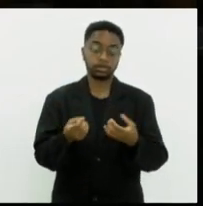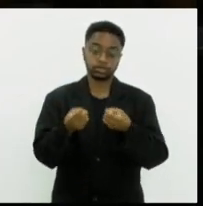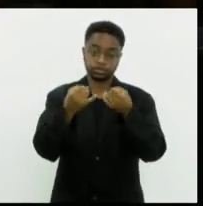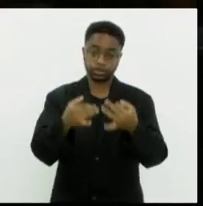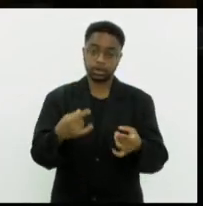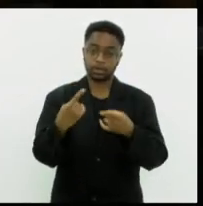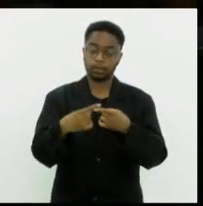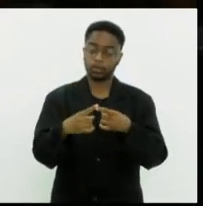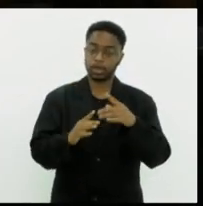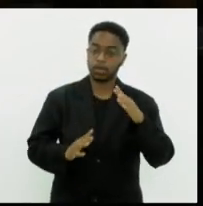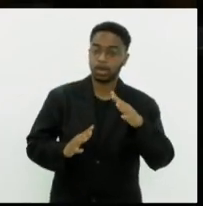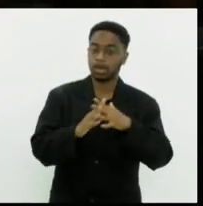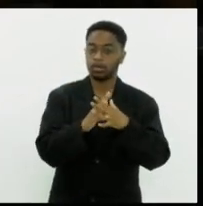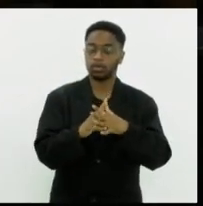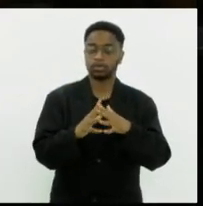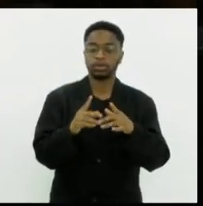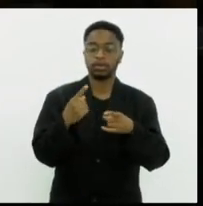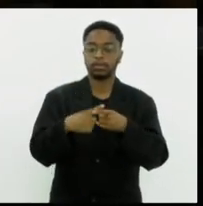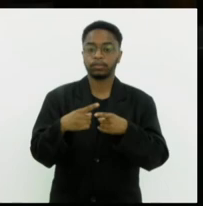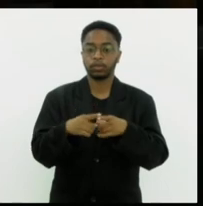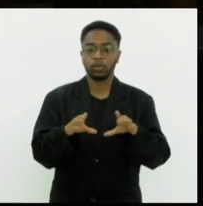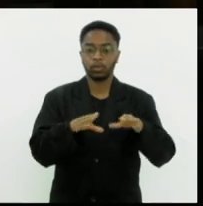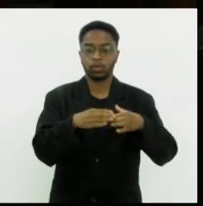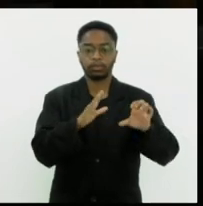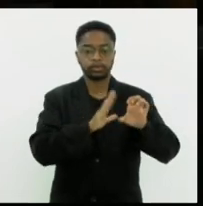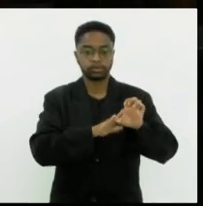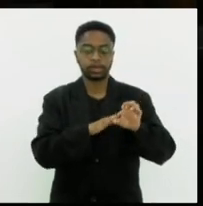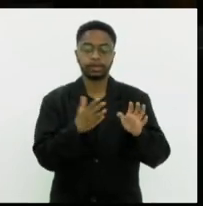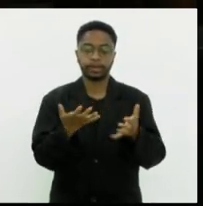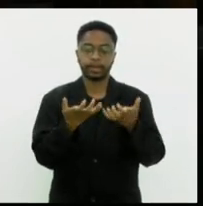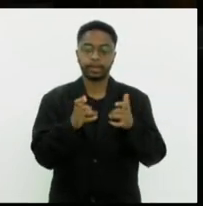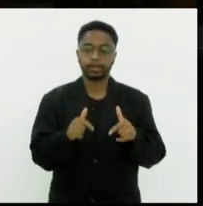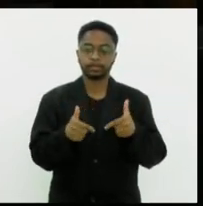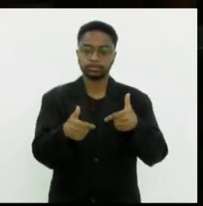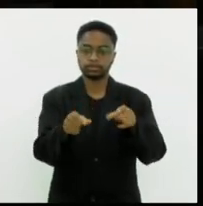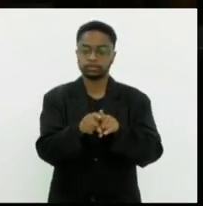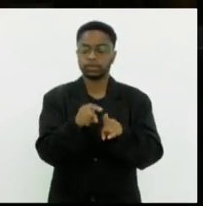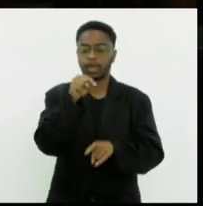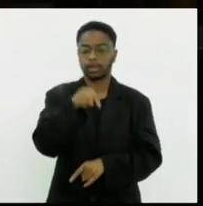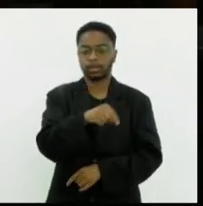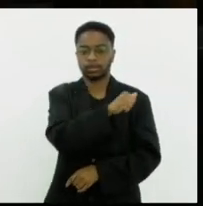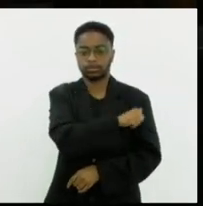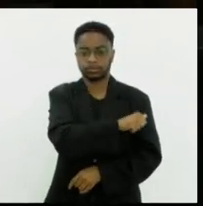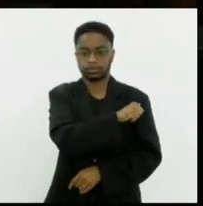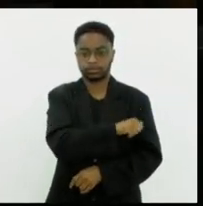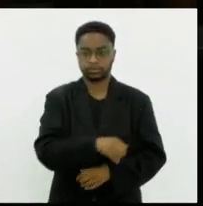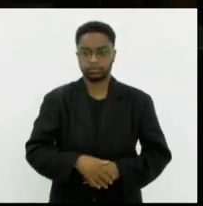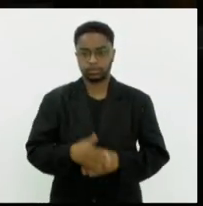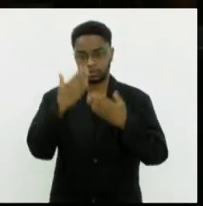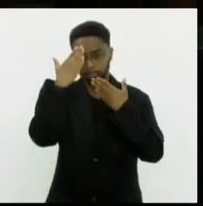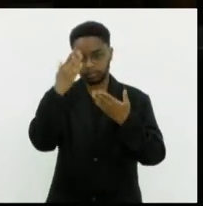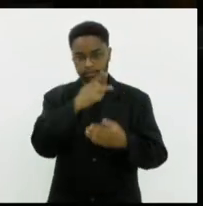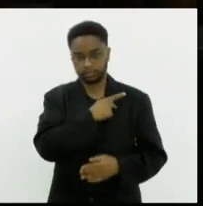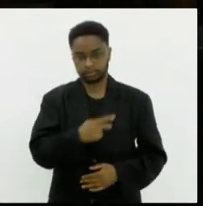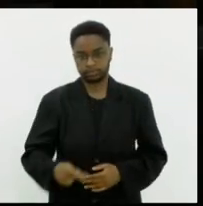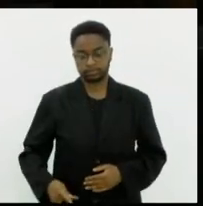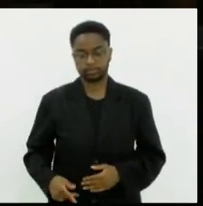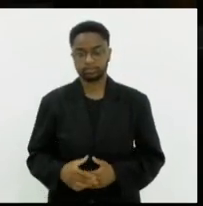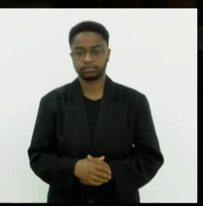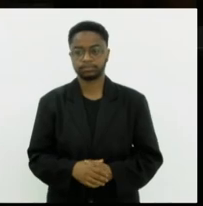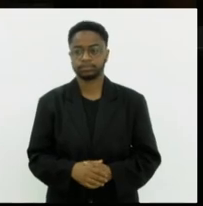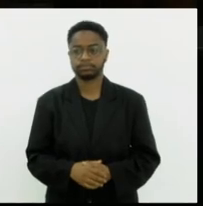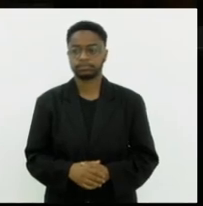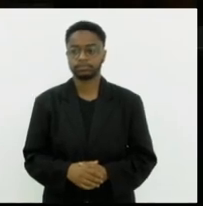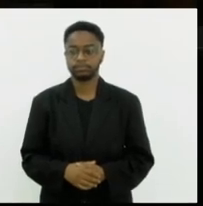esses recordes, o que a bancada esquerdista quer fazer também aqui no estado do Rio de Janeiro. Muito obrigado, senhor presidente.